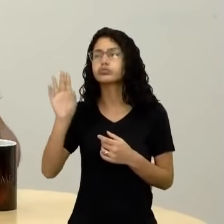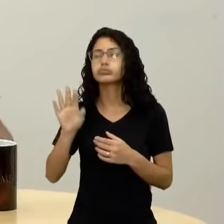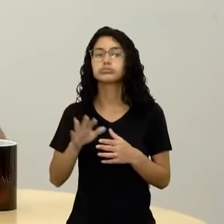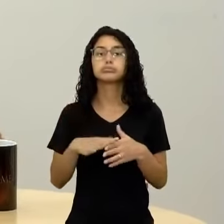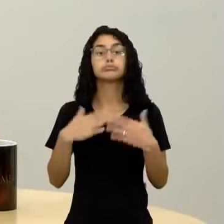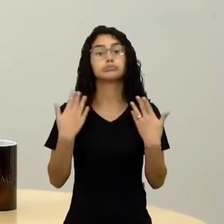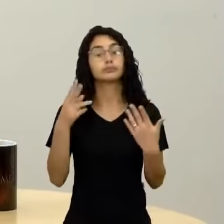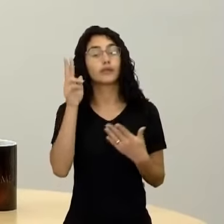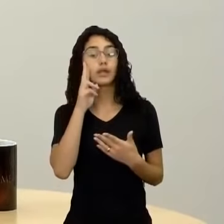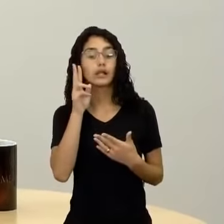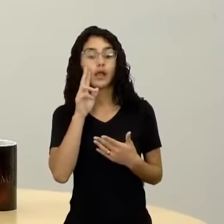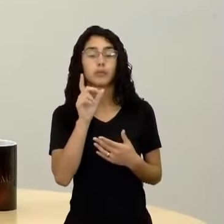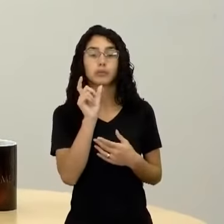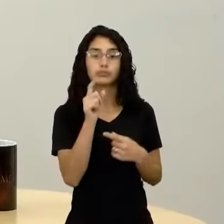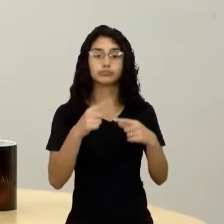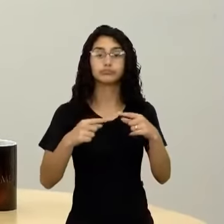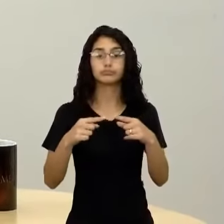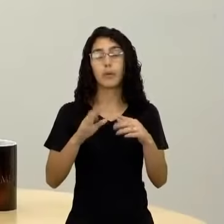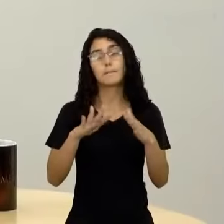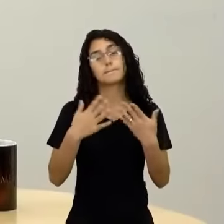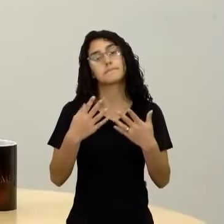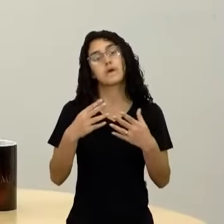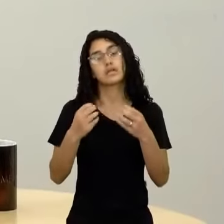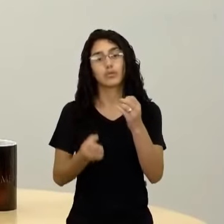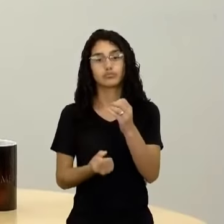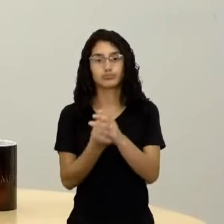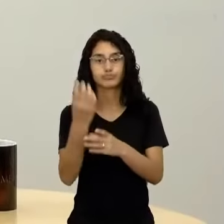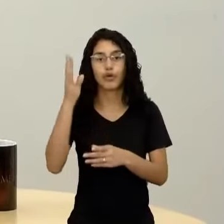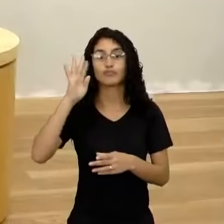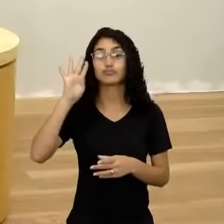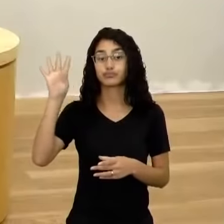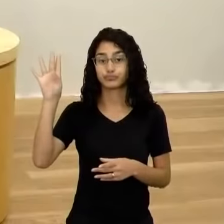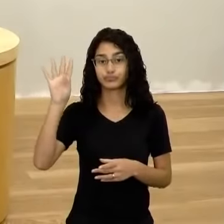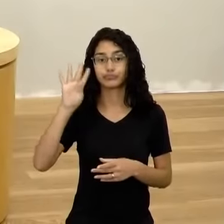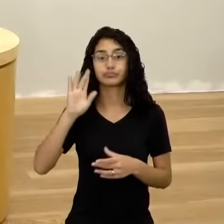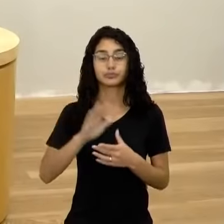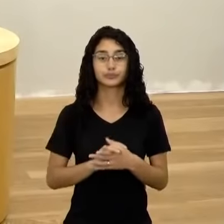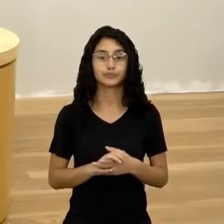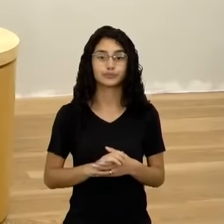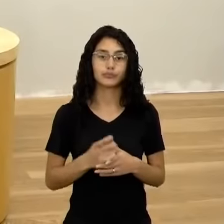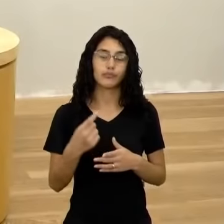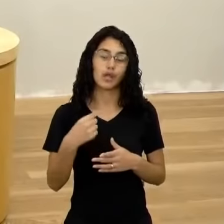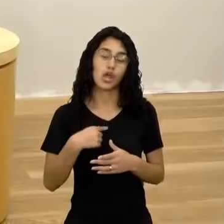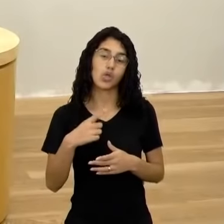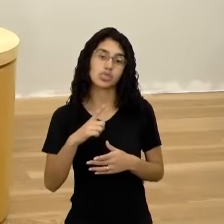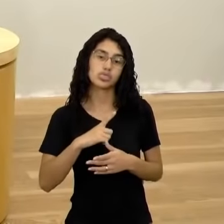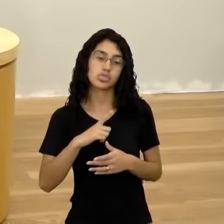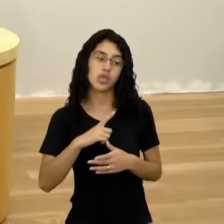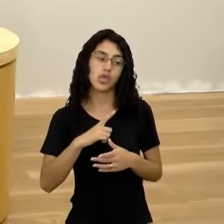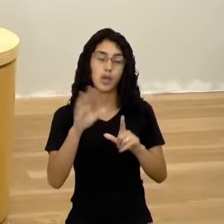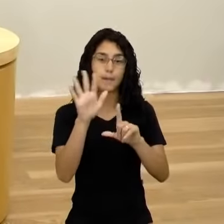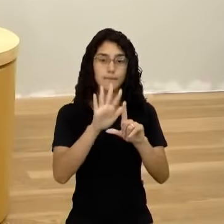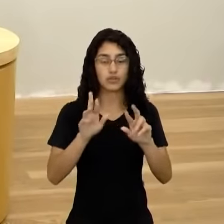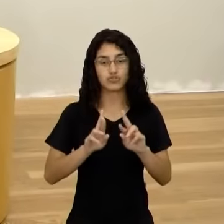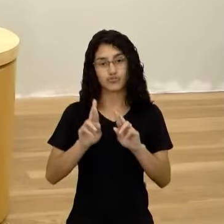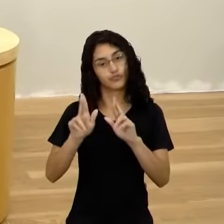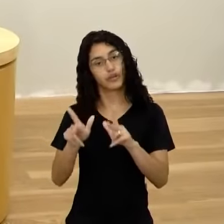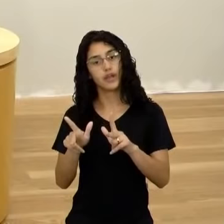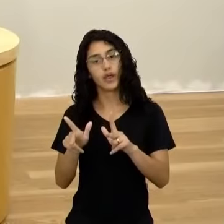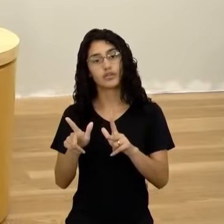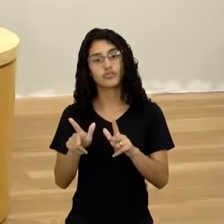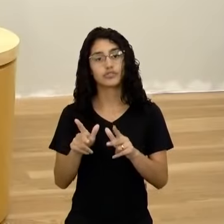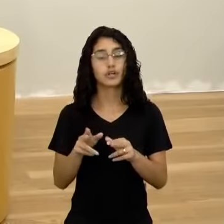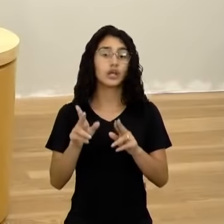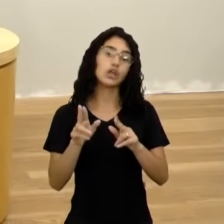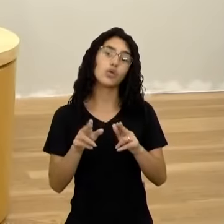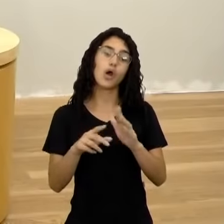mas assim você cria a imagem deles pela discrição Doutor sim né eu vou ter outra imagem pela mesma descrição do autor é é